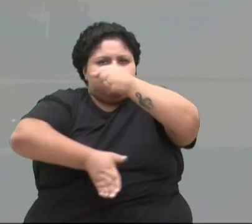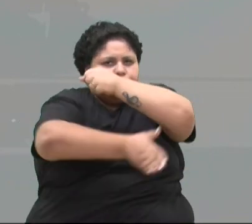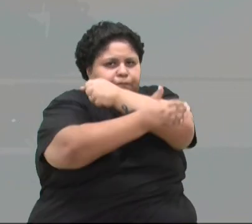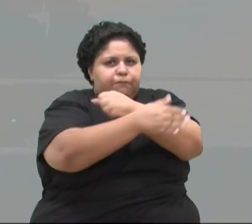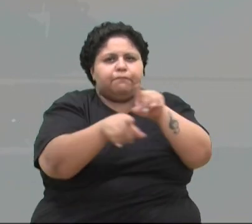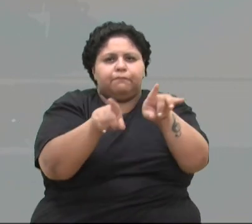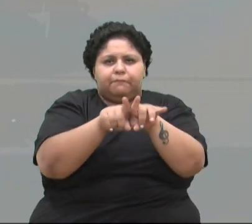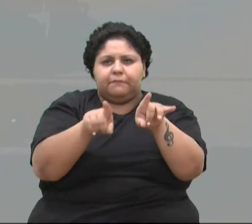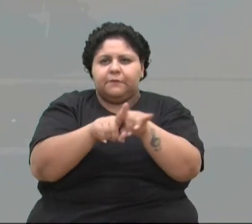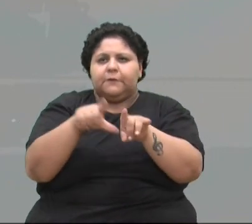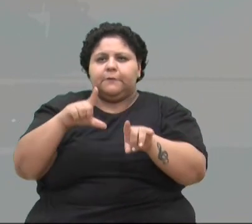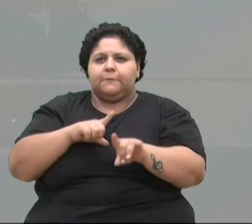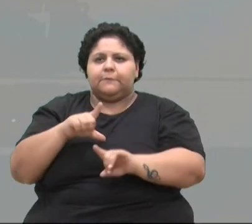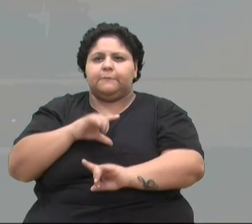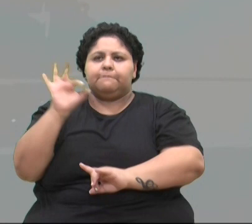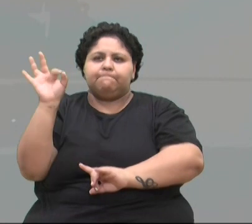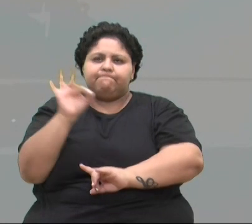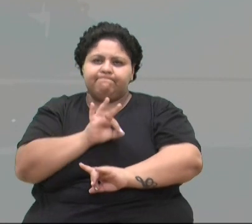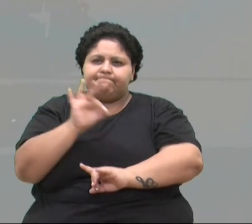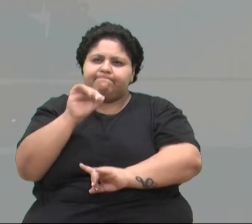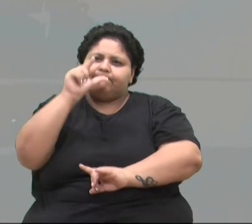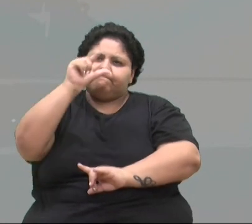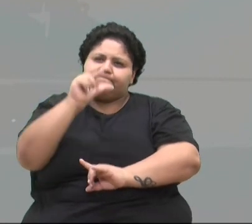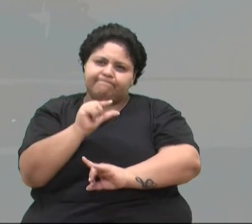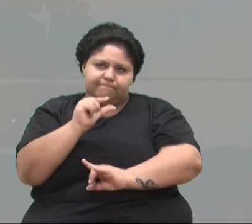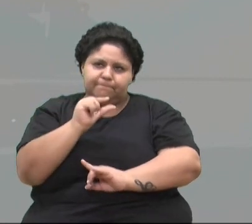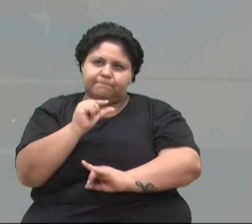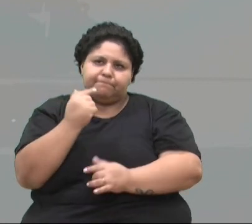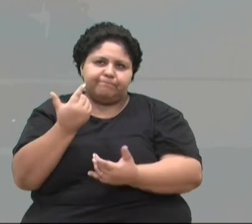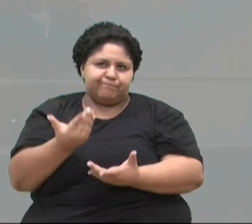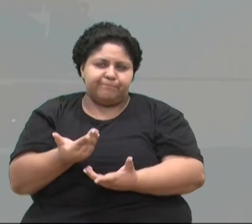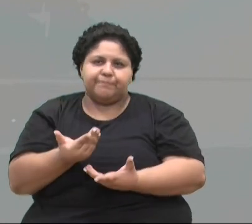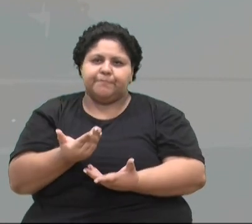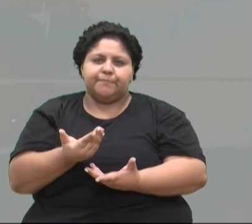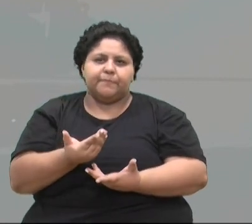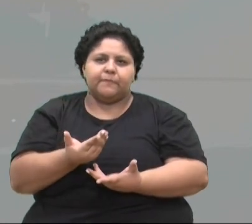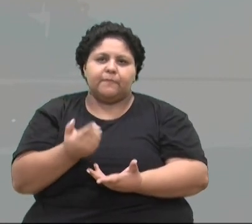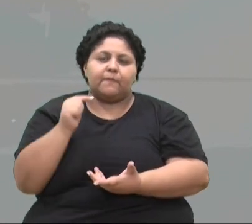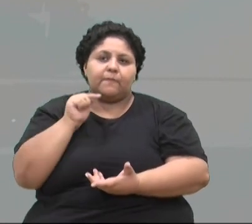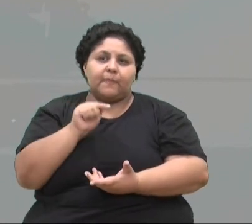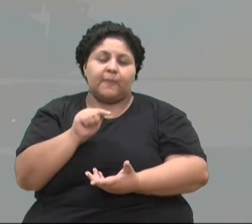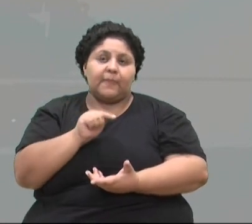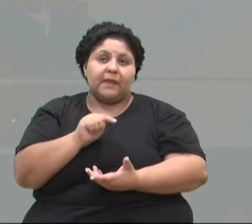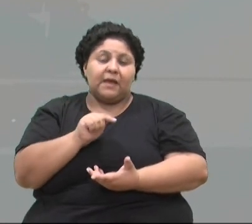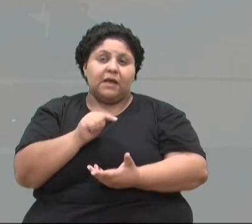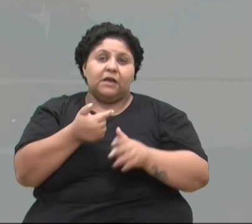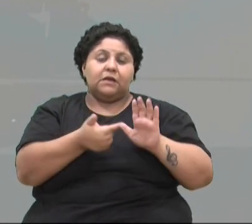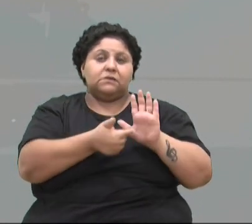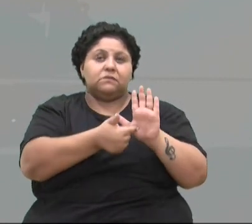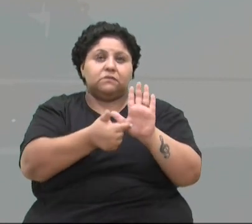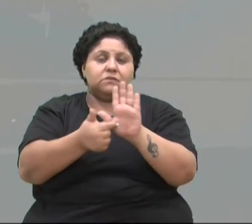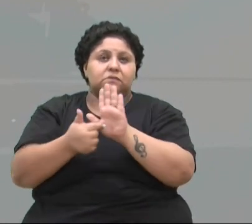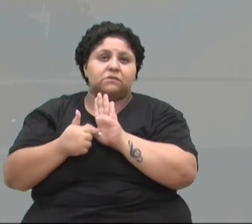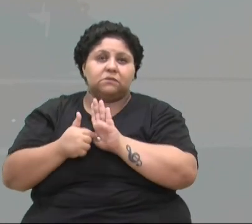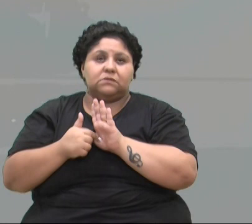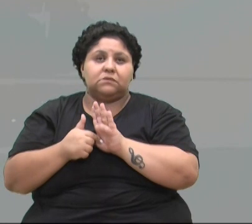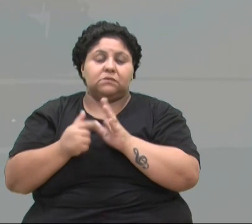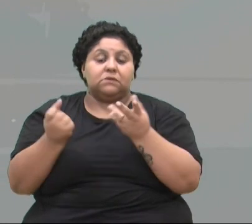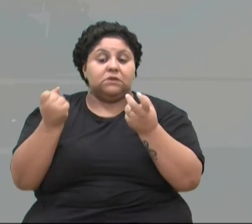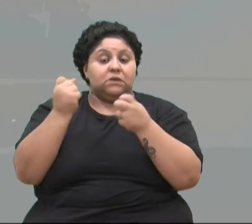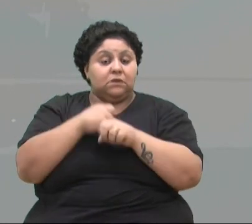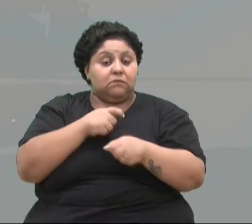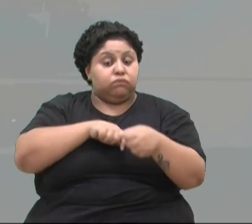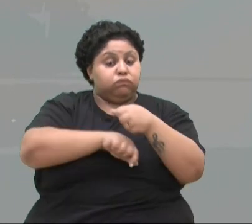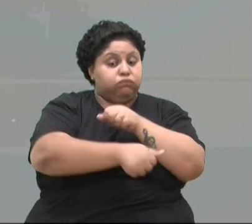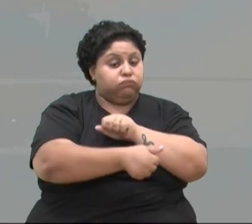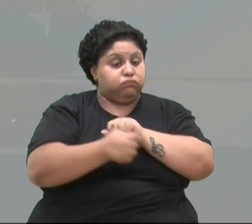Aí a gente tem um percentual muito, muito pequeno, né? Aqui a gente constata de que a capacidade de investimento